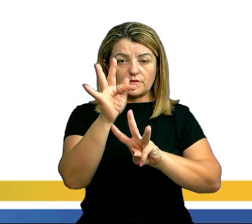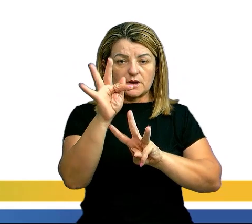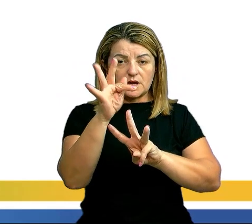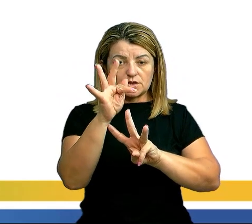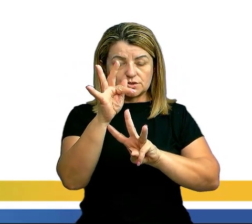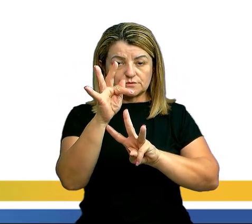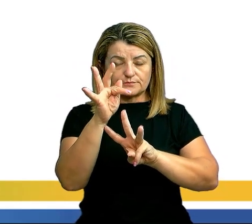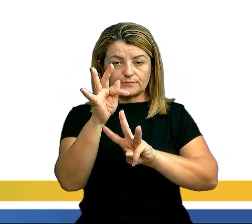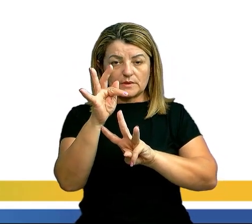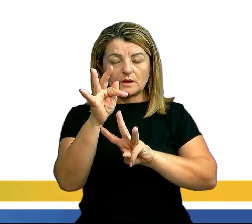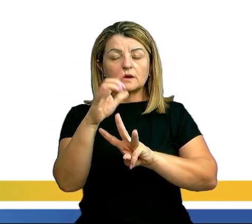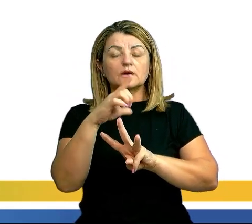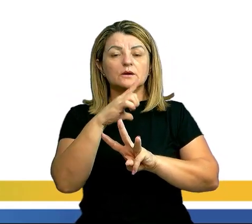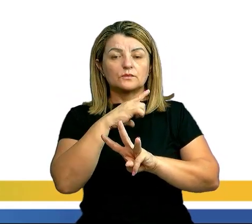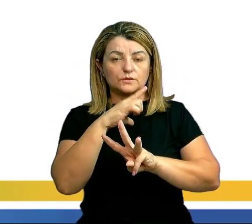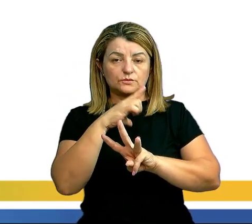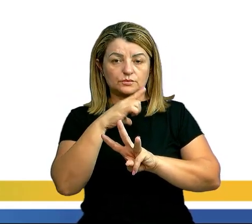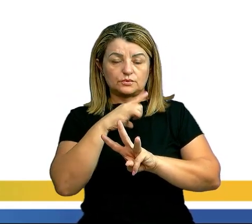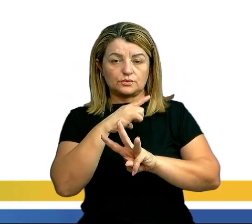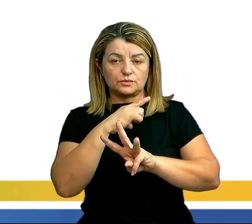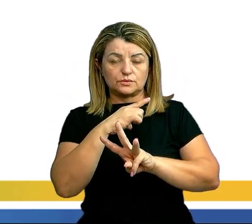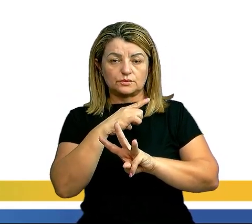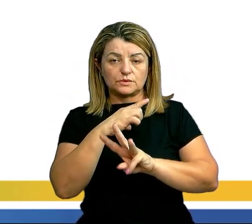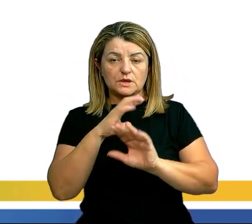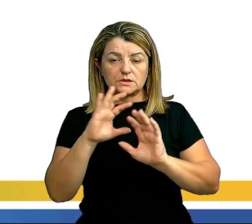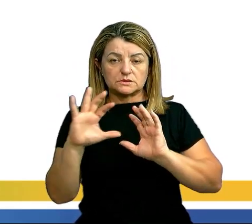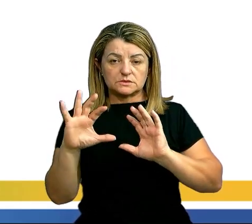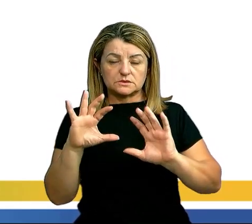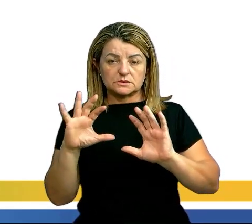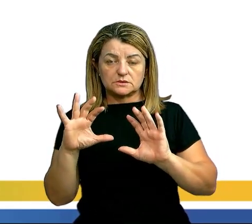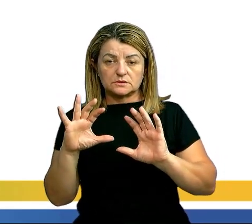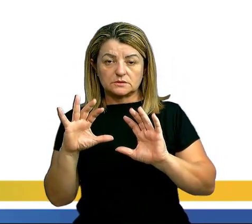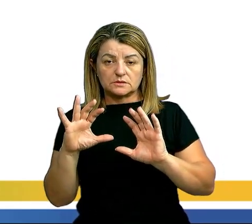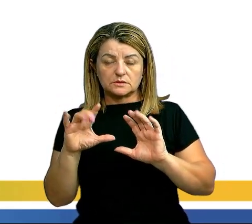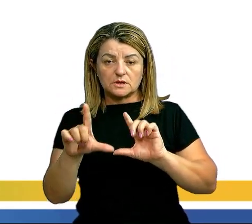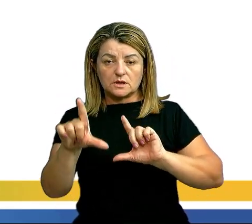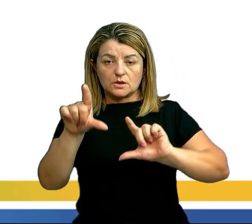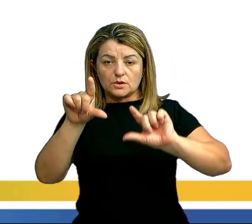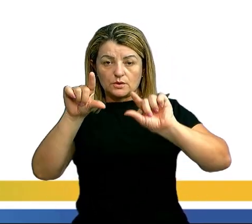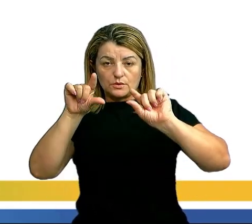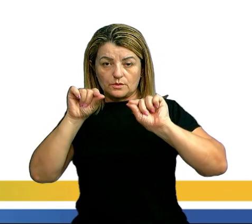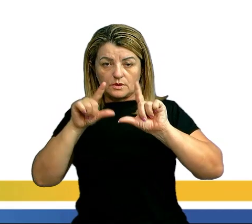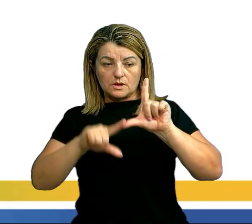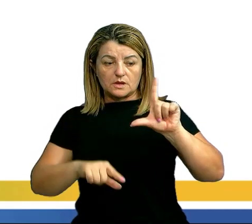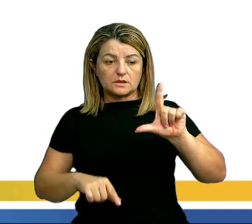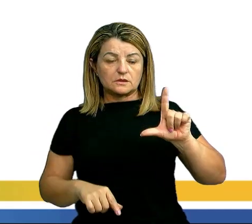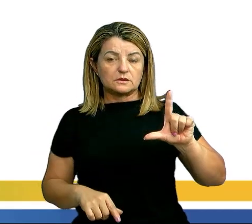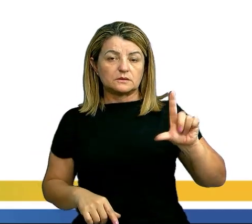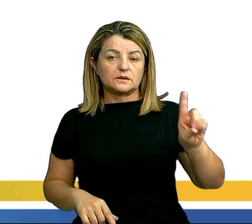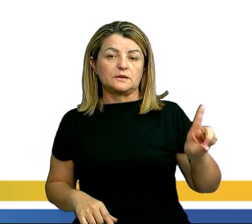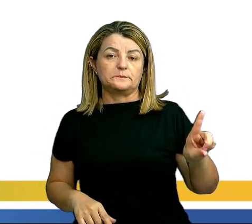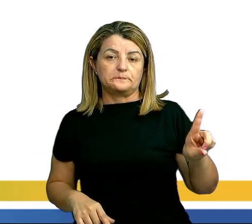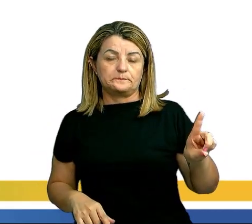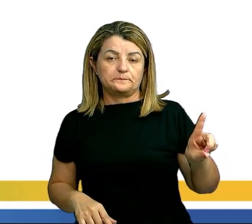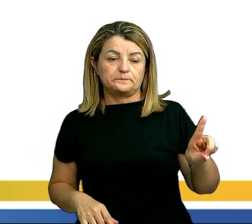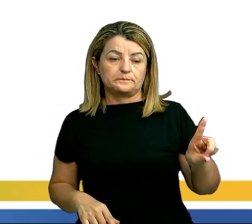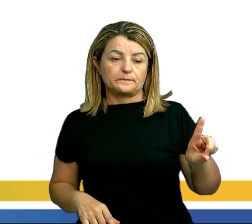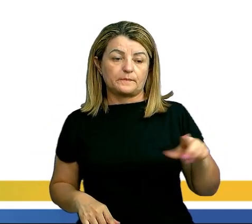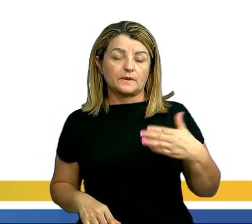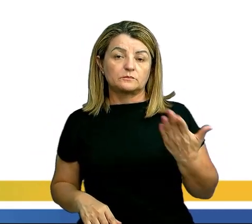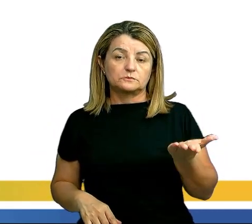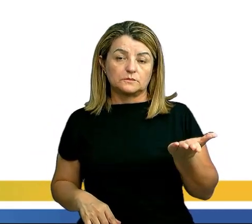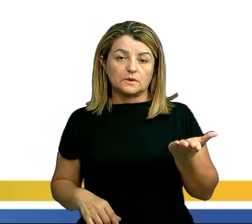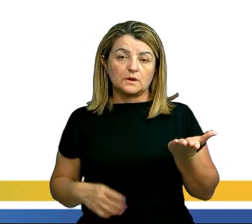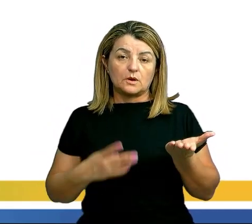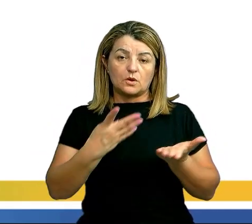Dessa maneira, chegaremos a uma temperatura Fahrenheit dada por alternativa letra D, que nos dá um